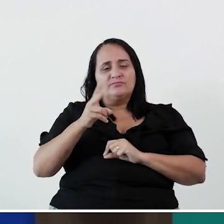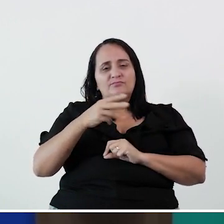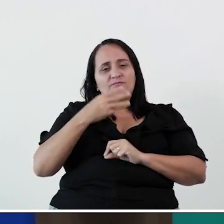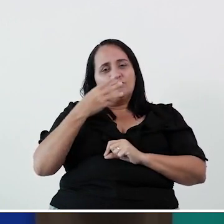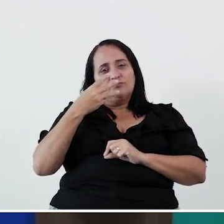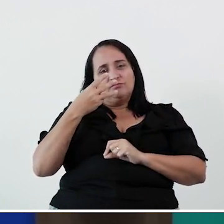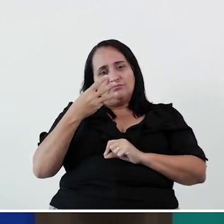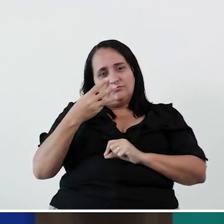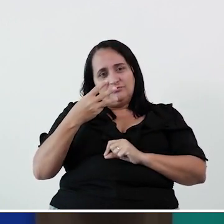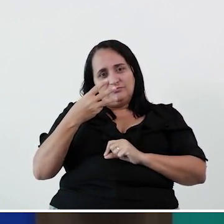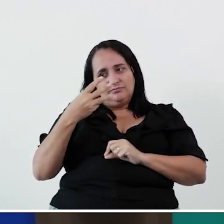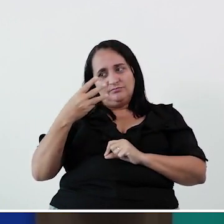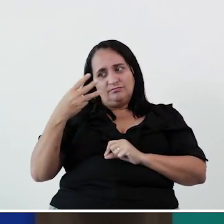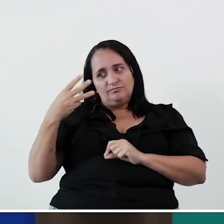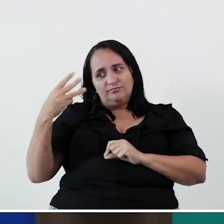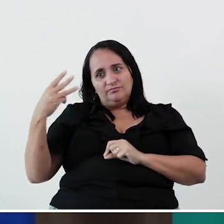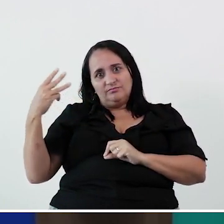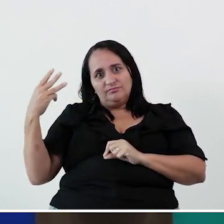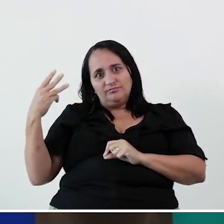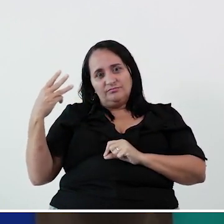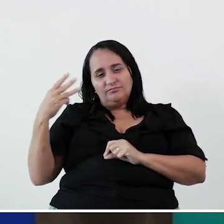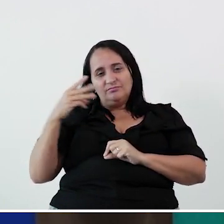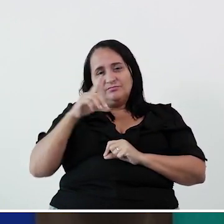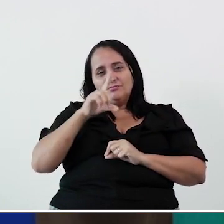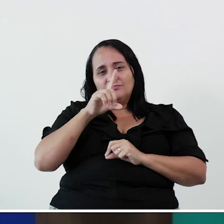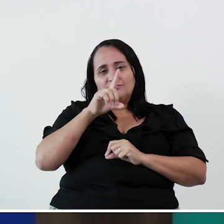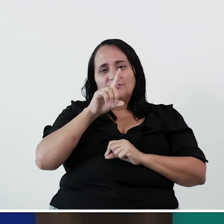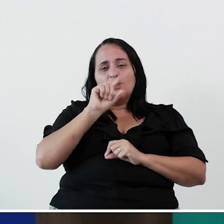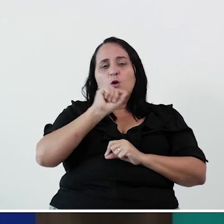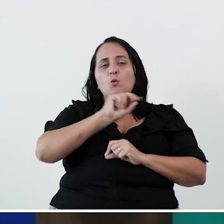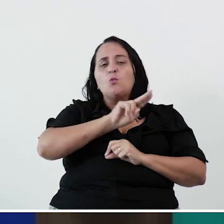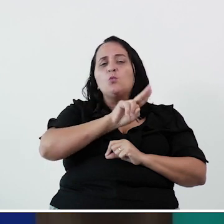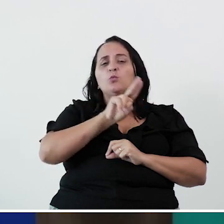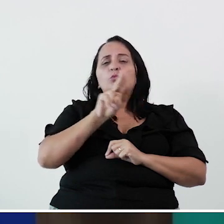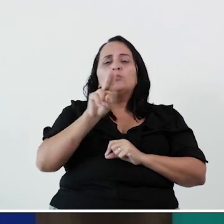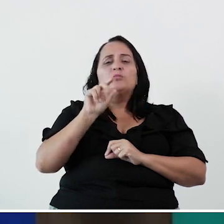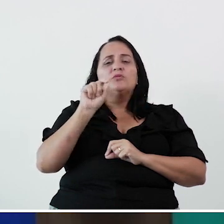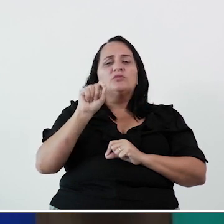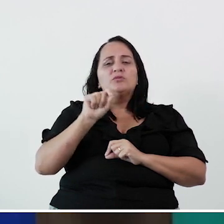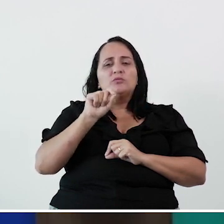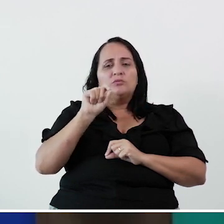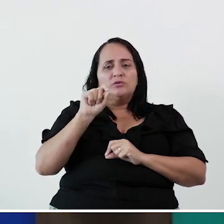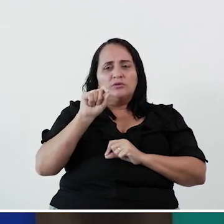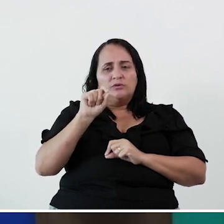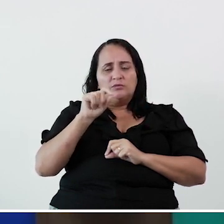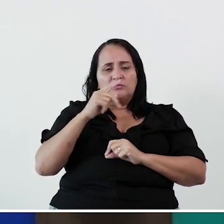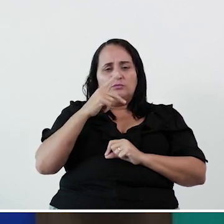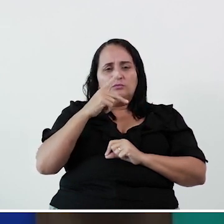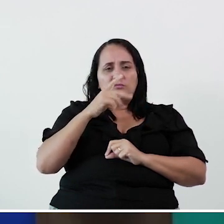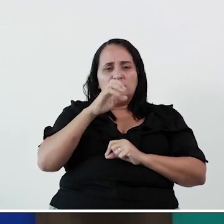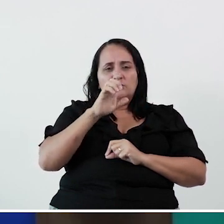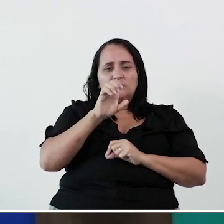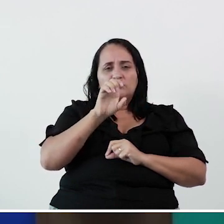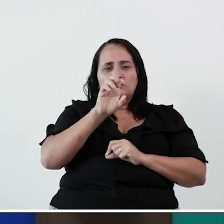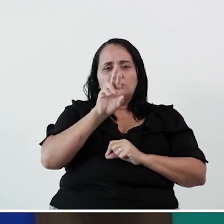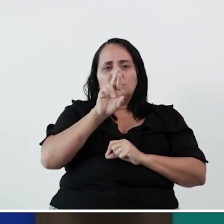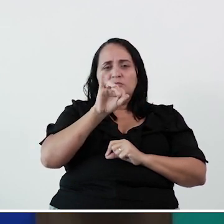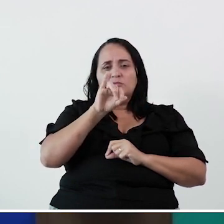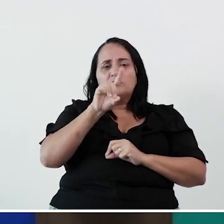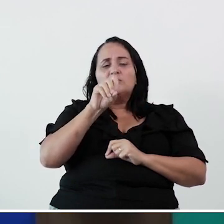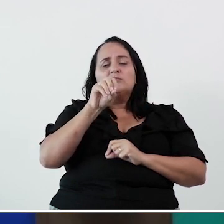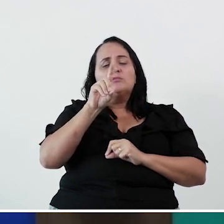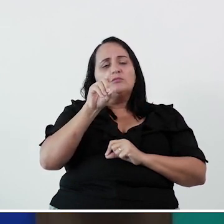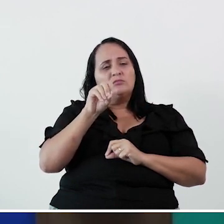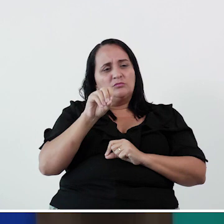3. Esse número 3 eu vou chamar de período da minha dízima. Observe, eu poderia ter